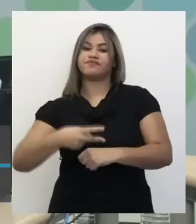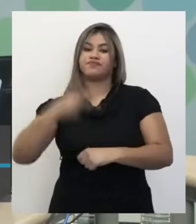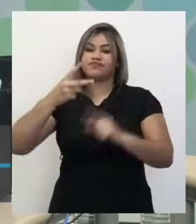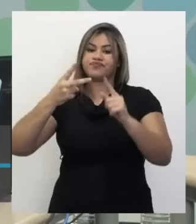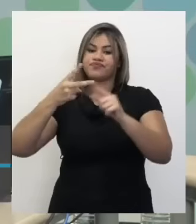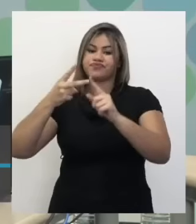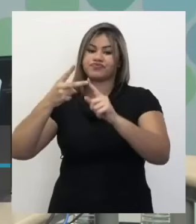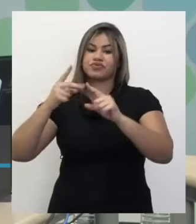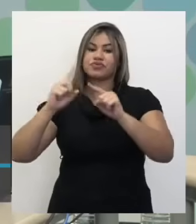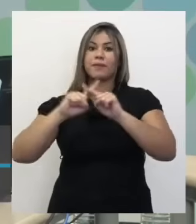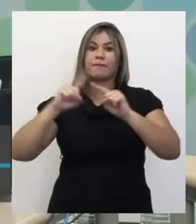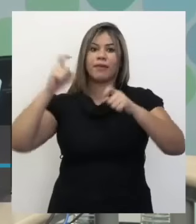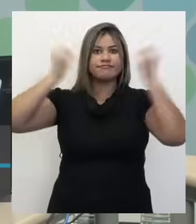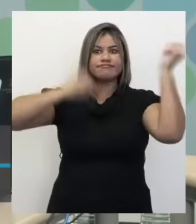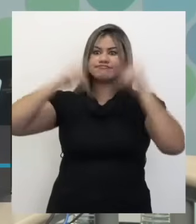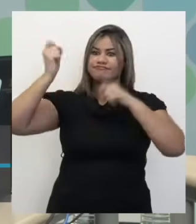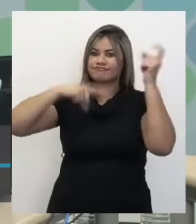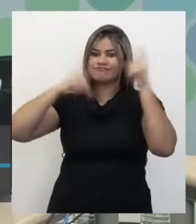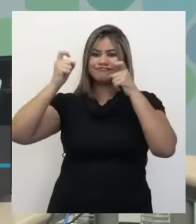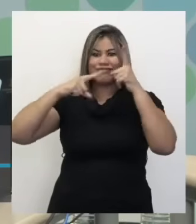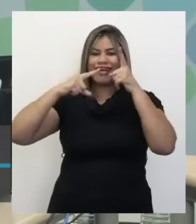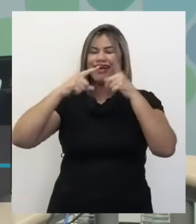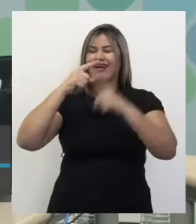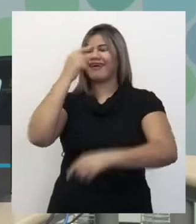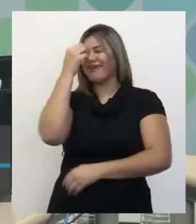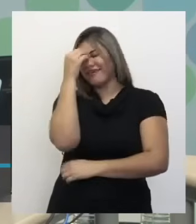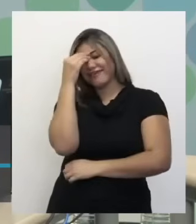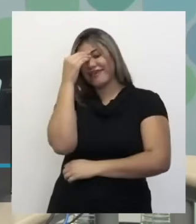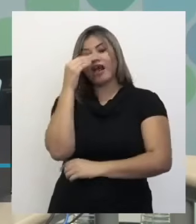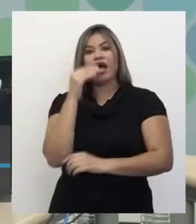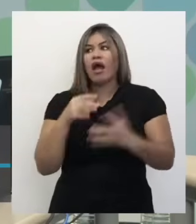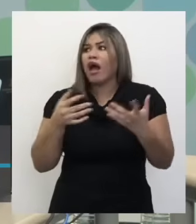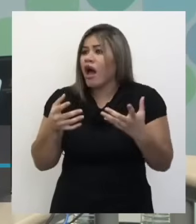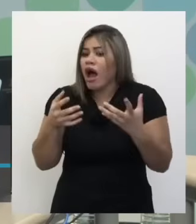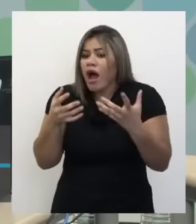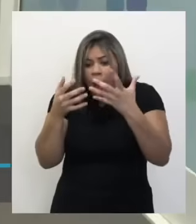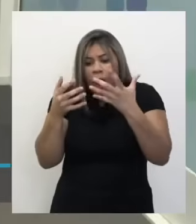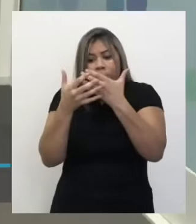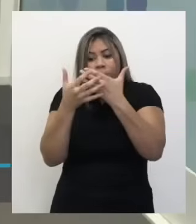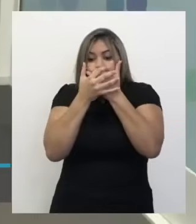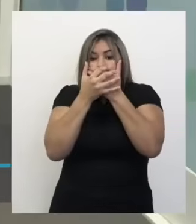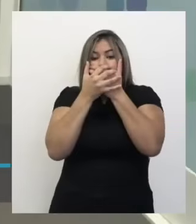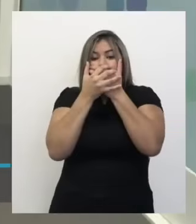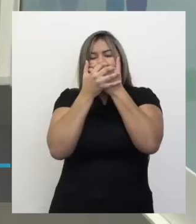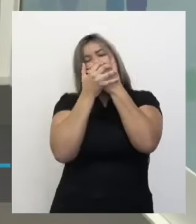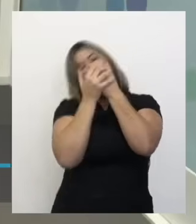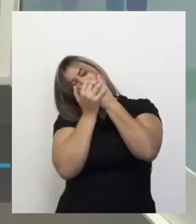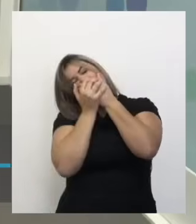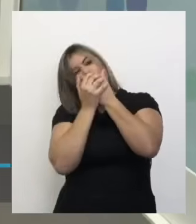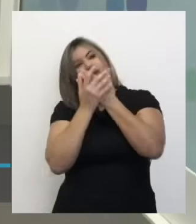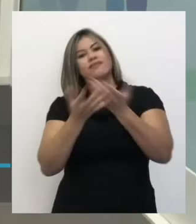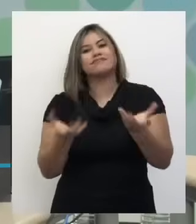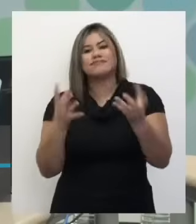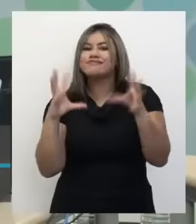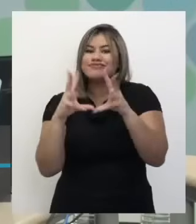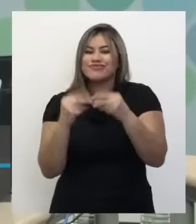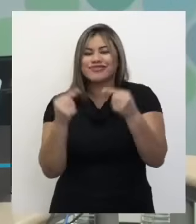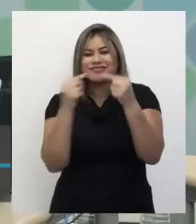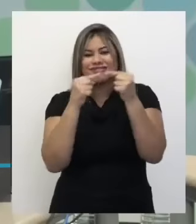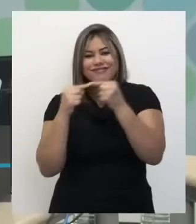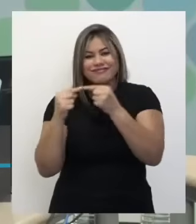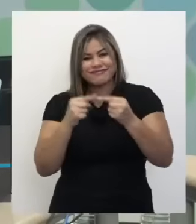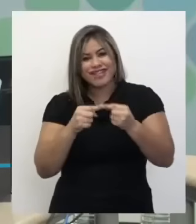cara dela é impagável lá nos últimos quadrinhos, quando ela é calada. Tem que ter tudo. Por isso que a tirinha é tão importante, porque